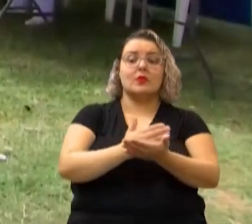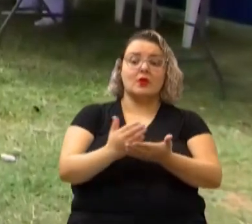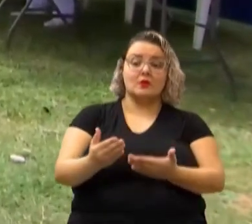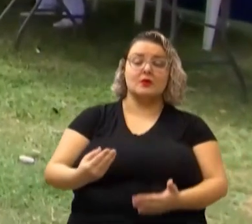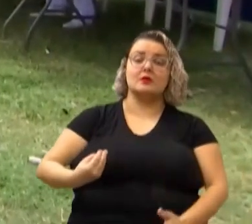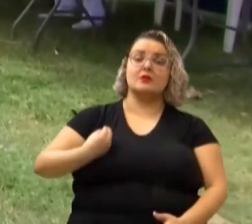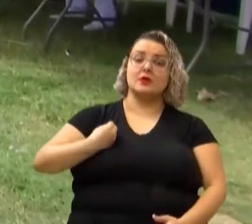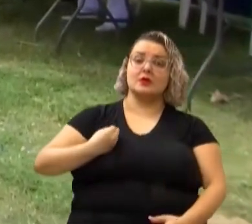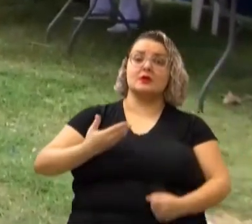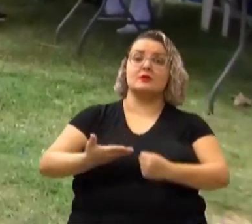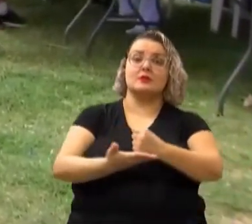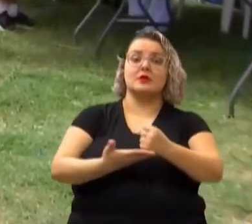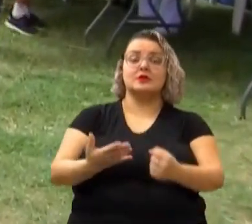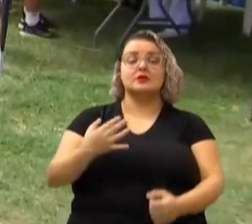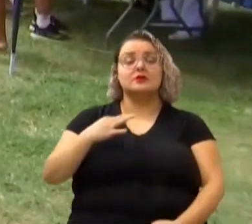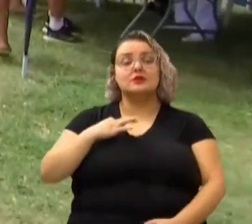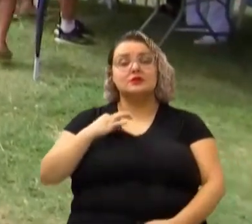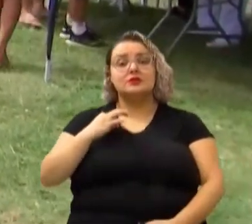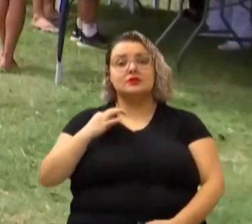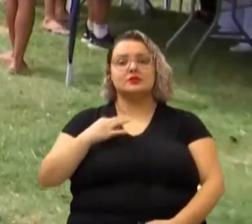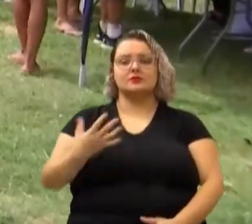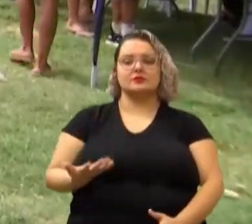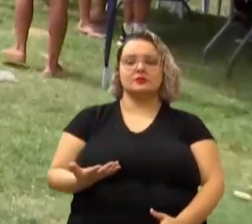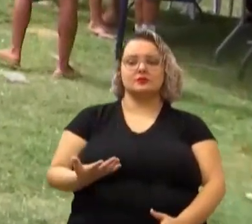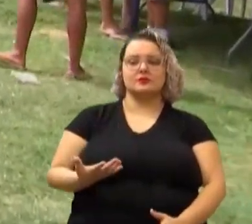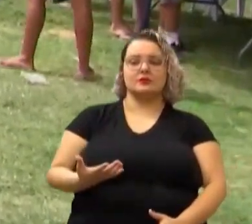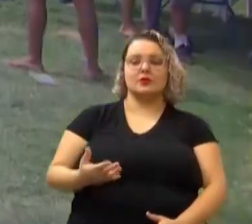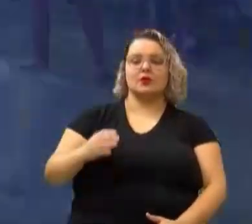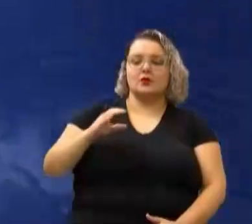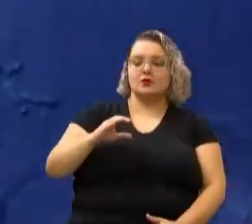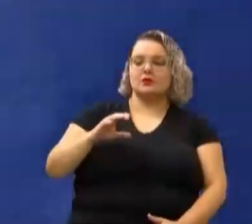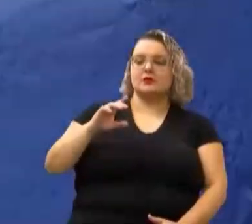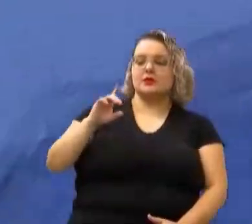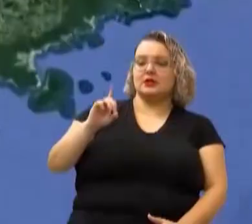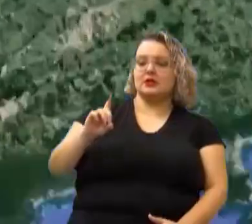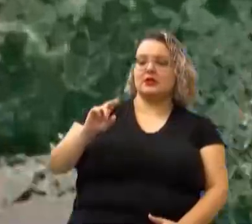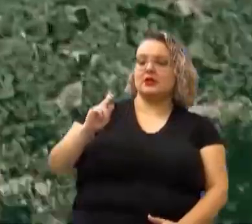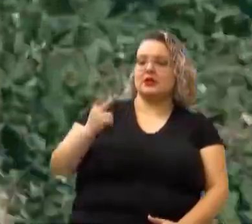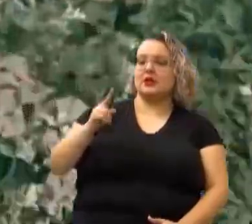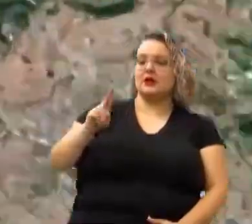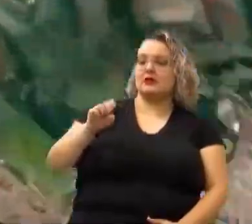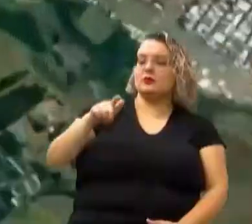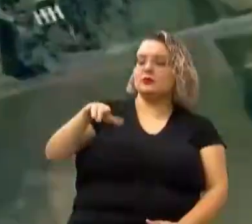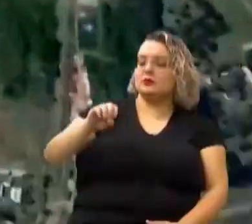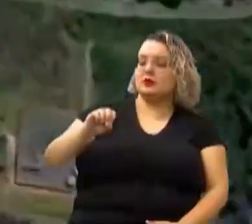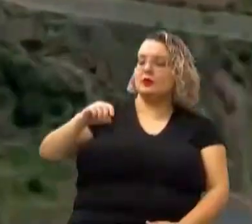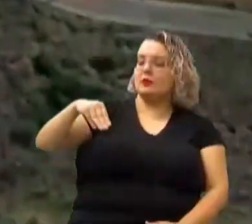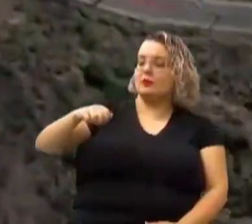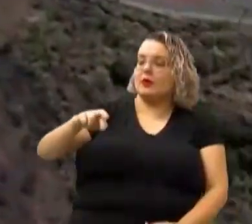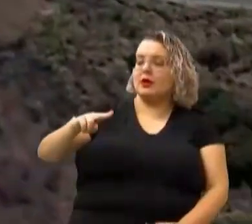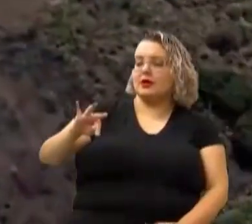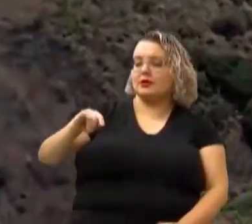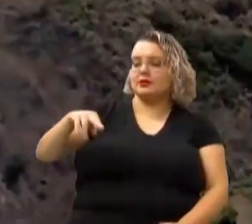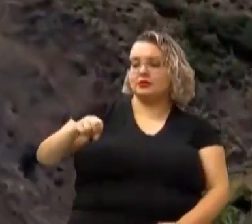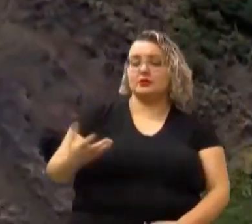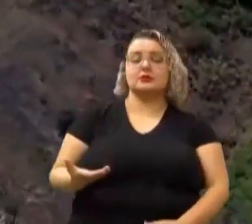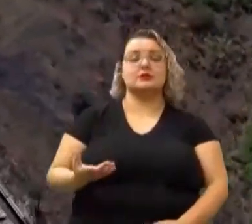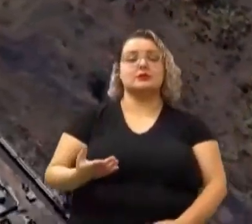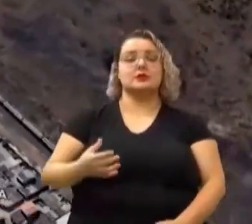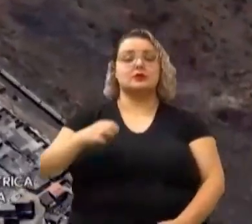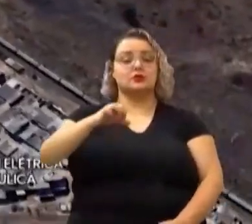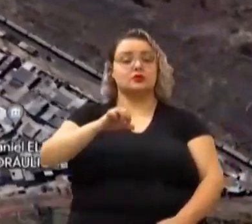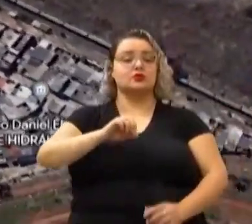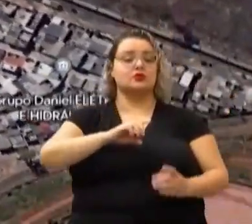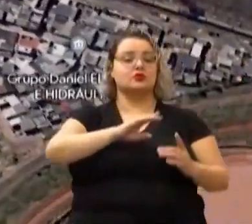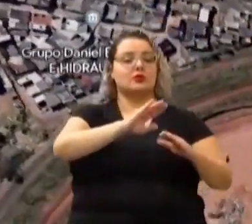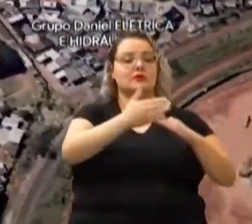supermercado e começaram a sobreviver à base de doações. O CDHU San Martín é um dos